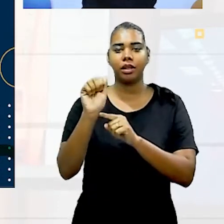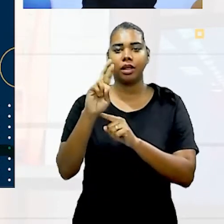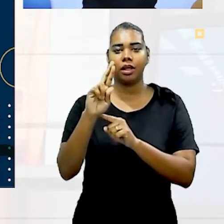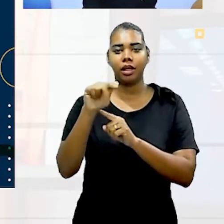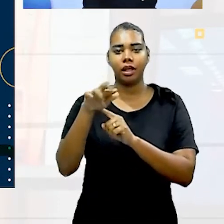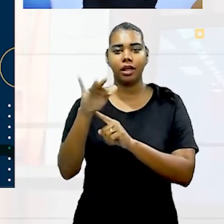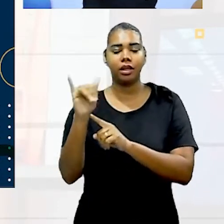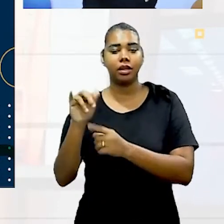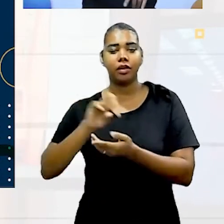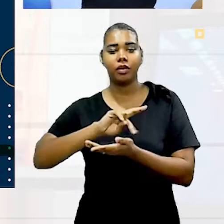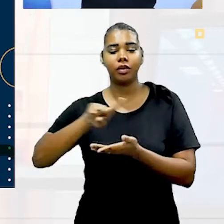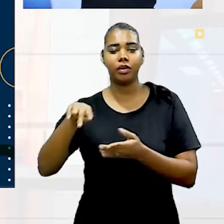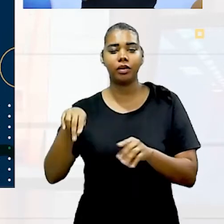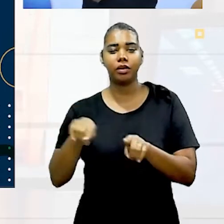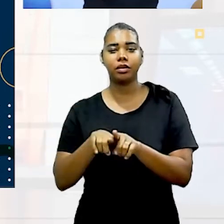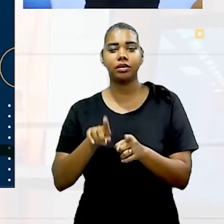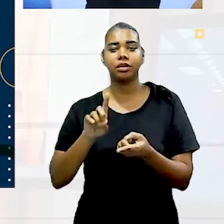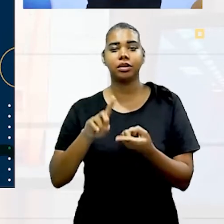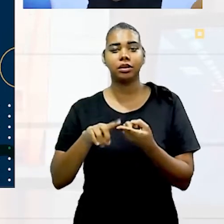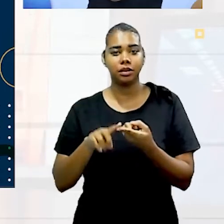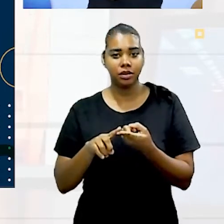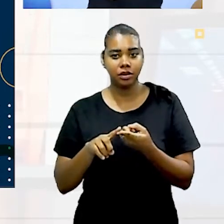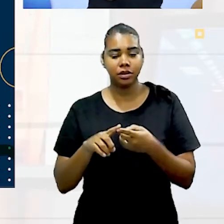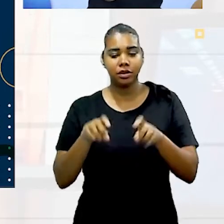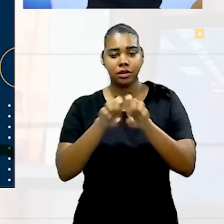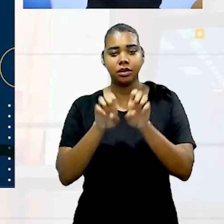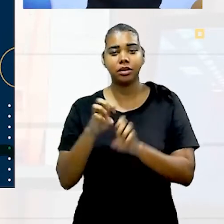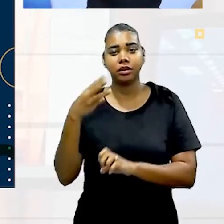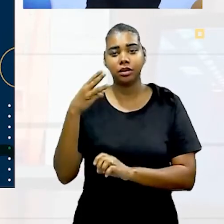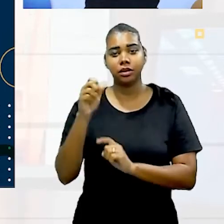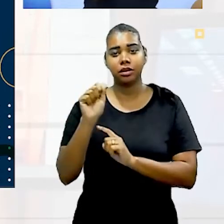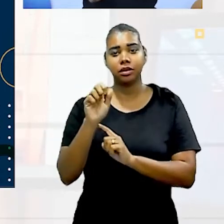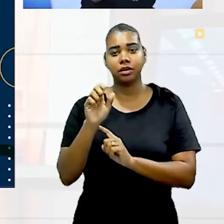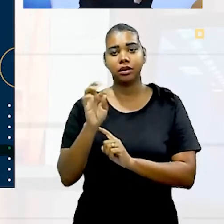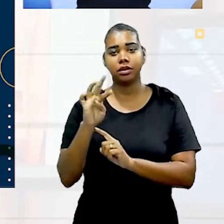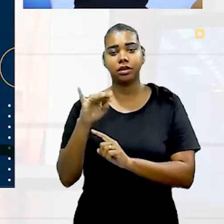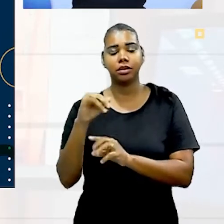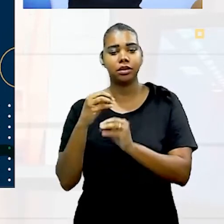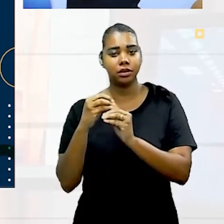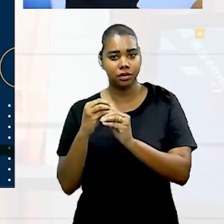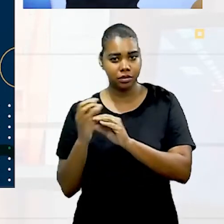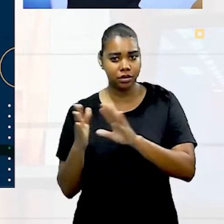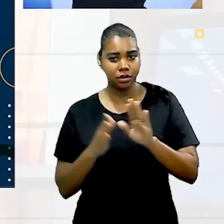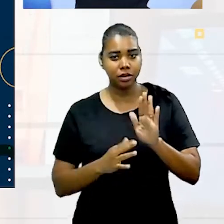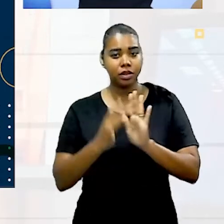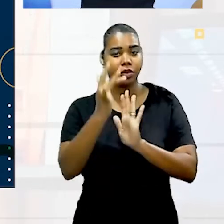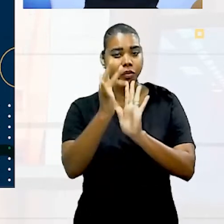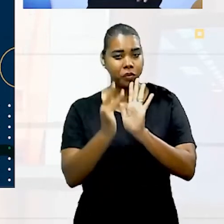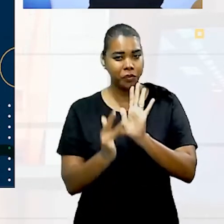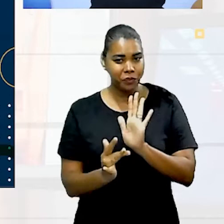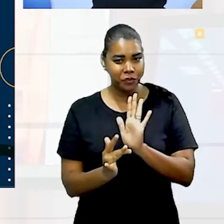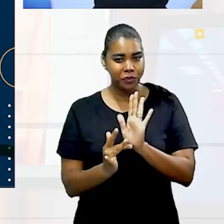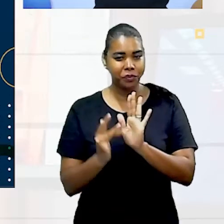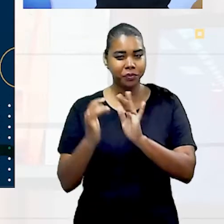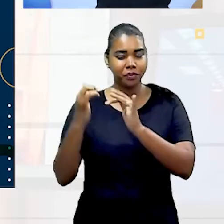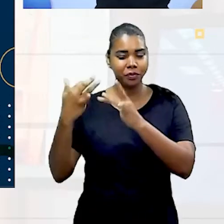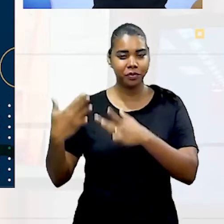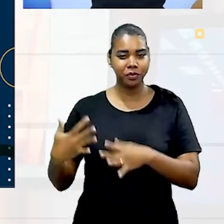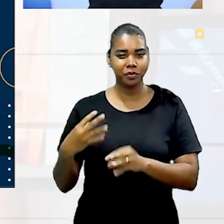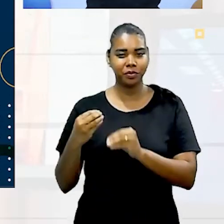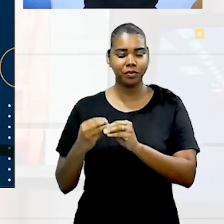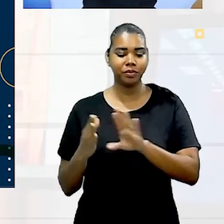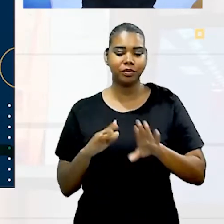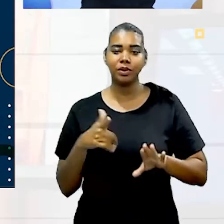uma variação da estrutura de 3 atos. Na verdade, a maioria das estruturas de roteiro são variações dela.